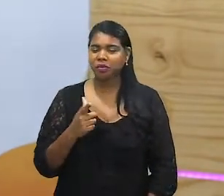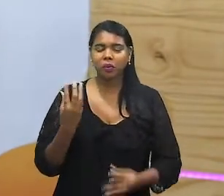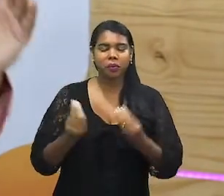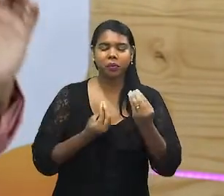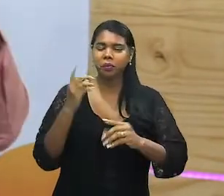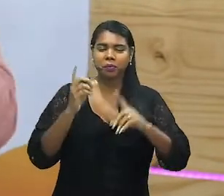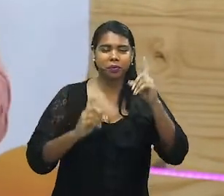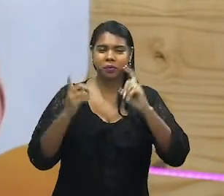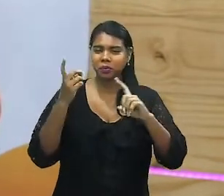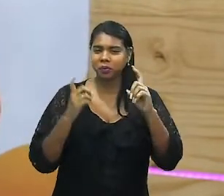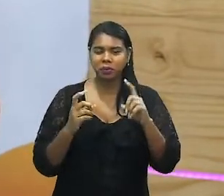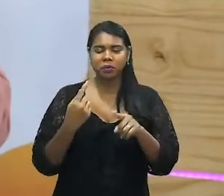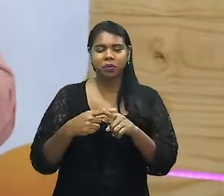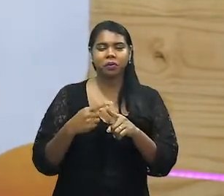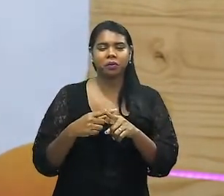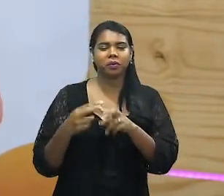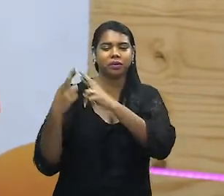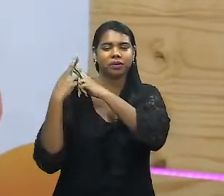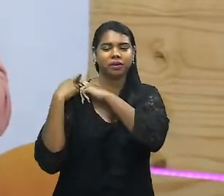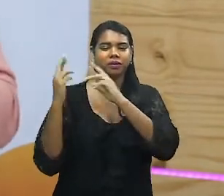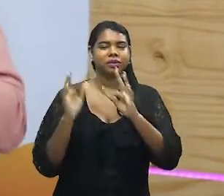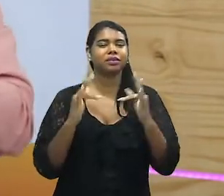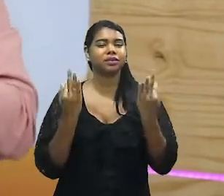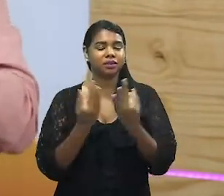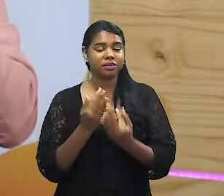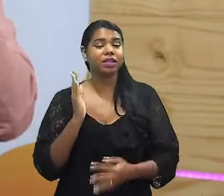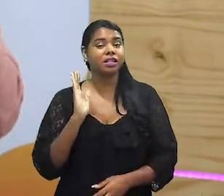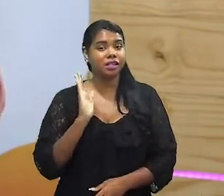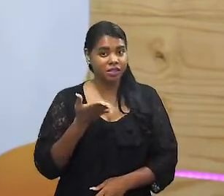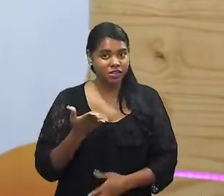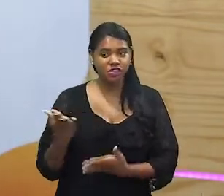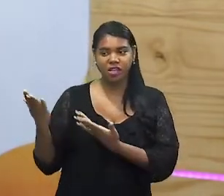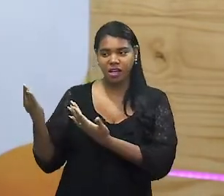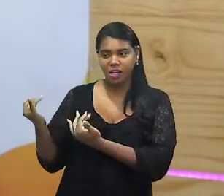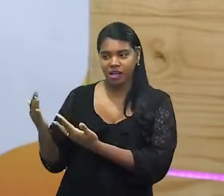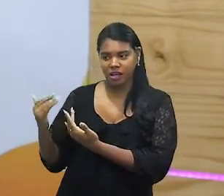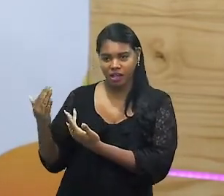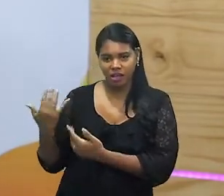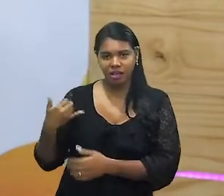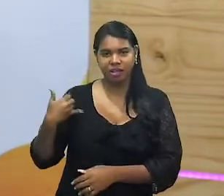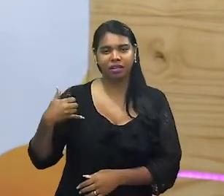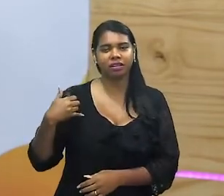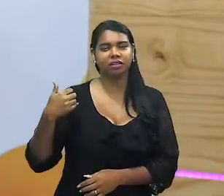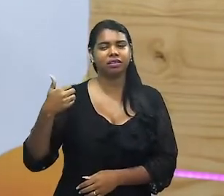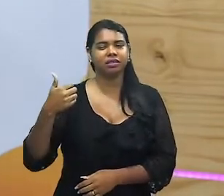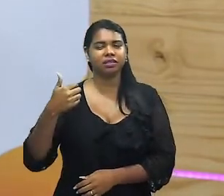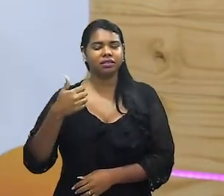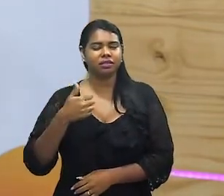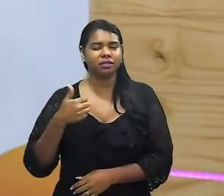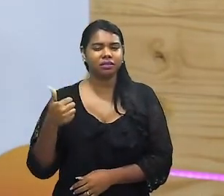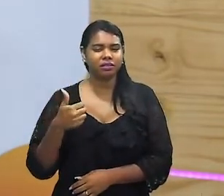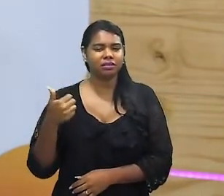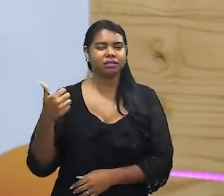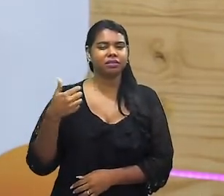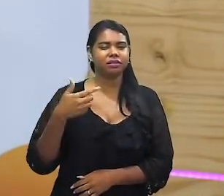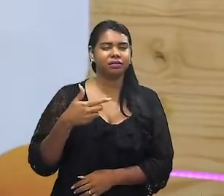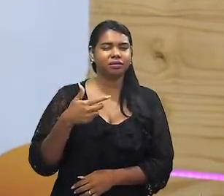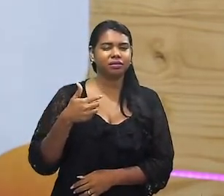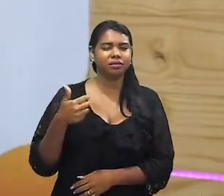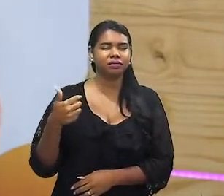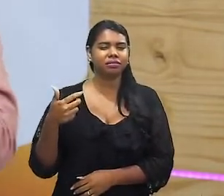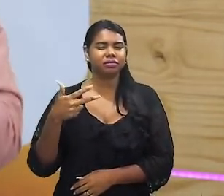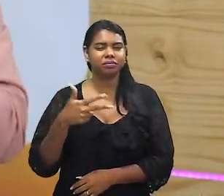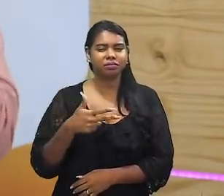tudo é tutelado pelos adultos. Na pré-adolescência ali, a gente começa a experiência da heteronomia. A gente começa